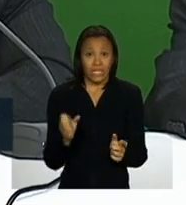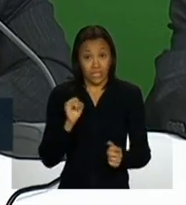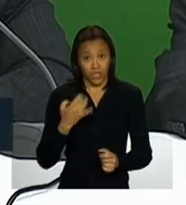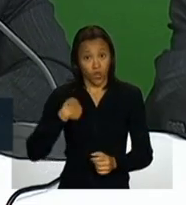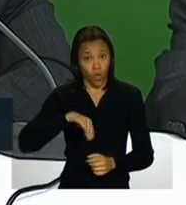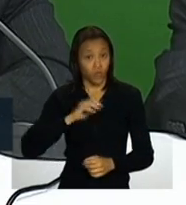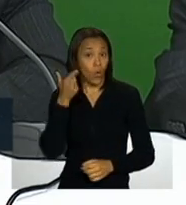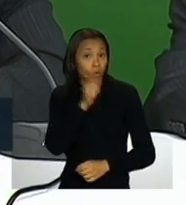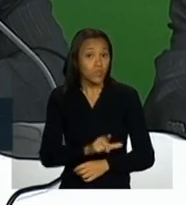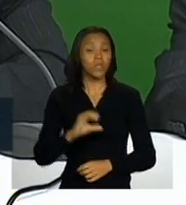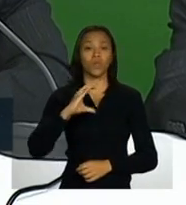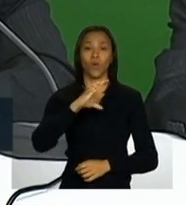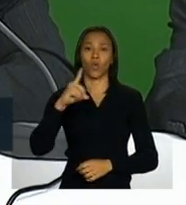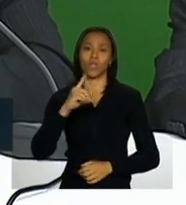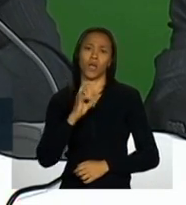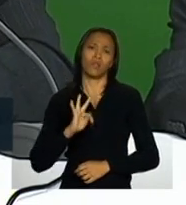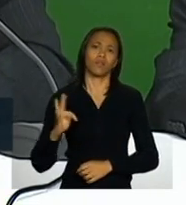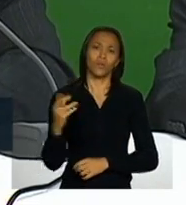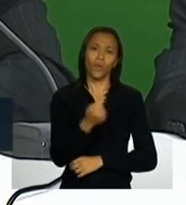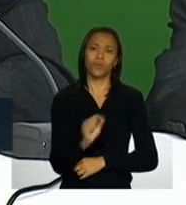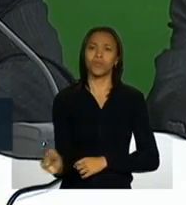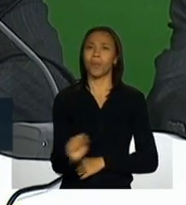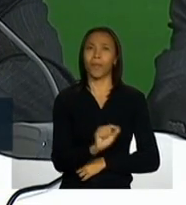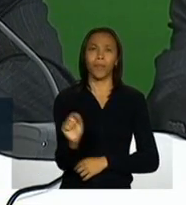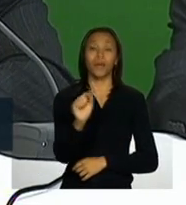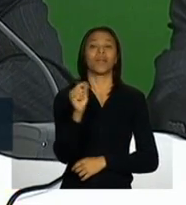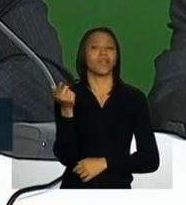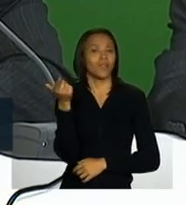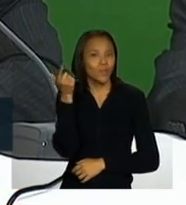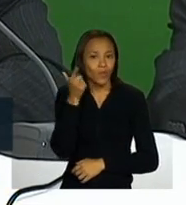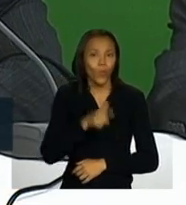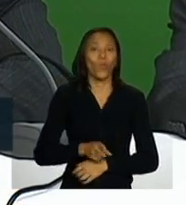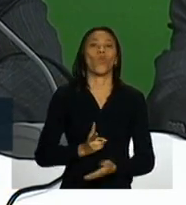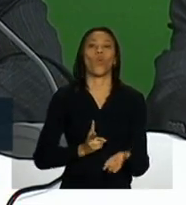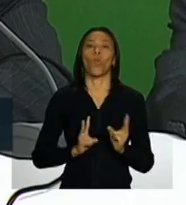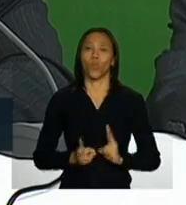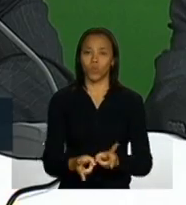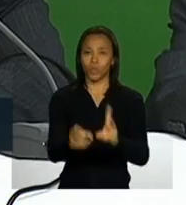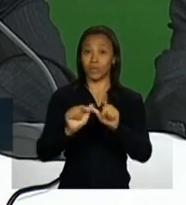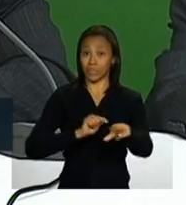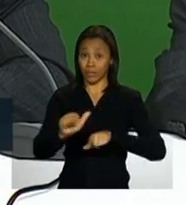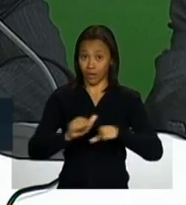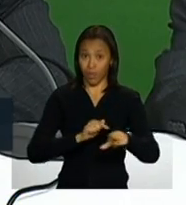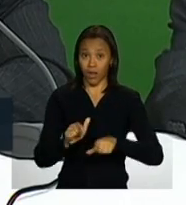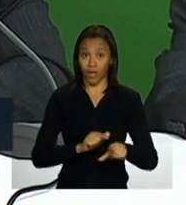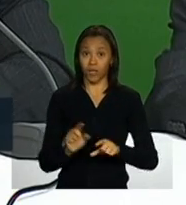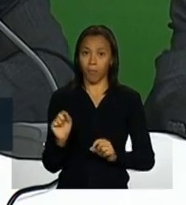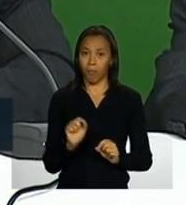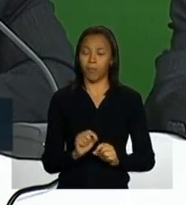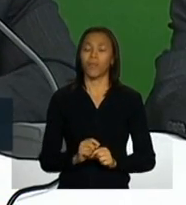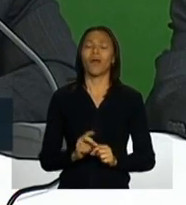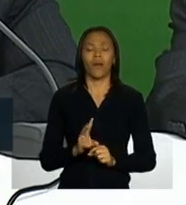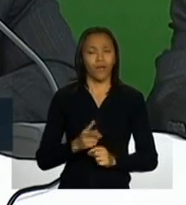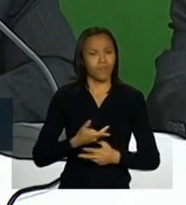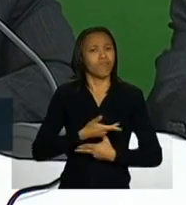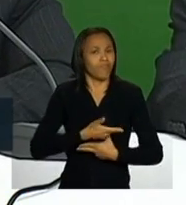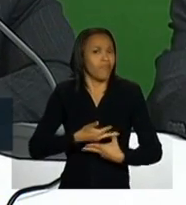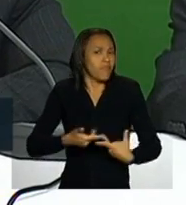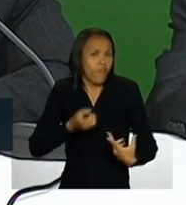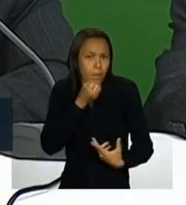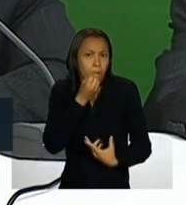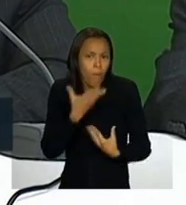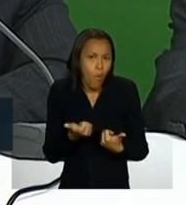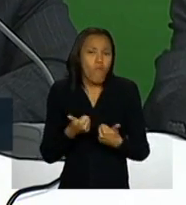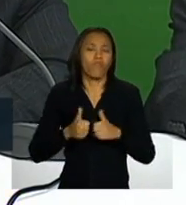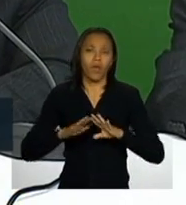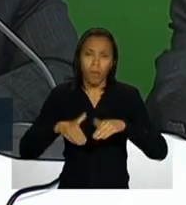coordenar todos esses anuentes para que eles trabalhem proximamente ou em sequência, as coisas vão, sem dúvida nenhuma,